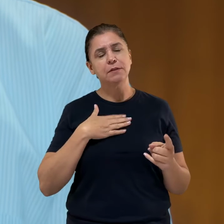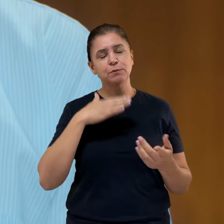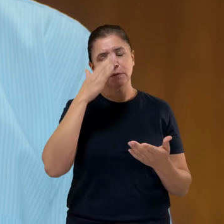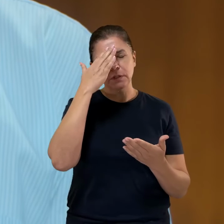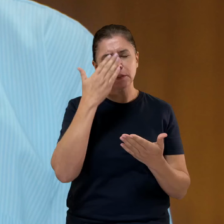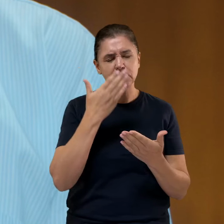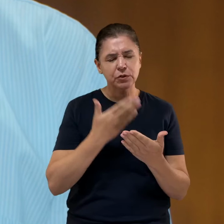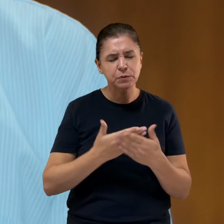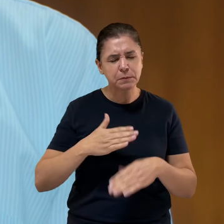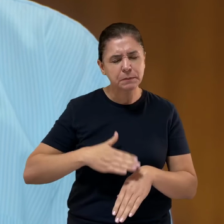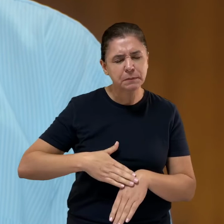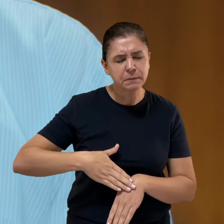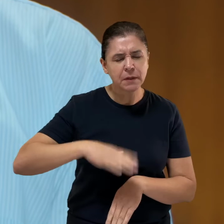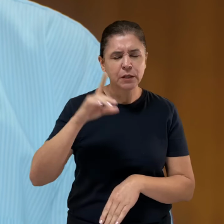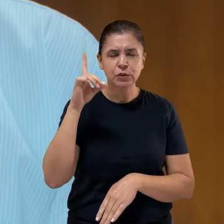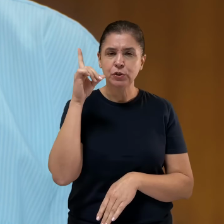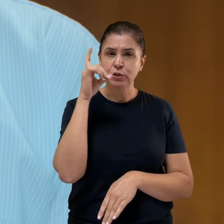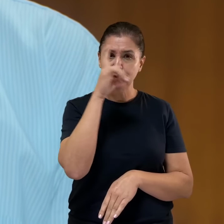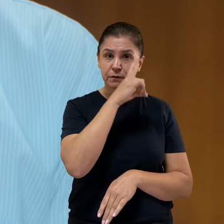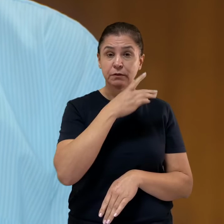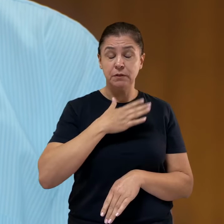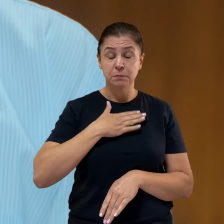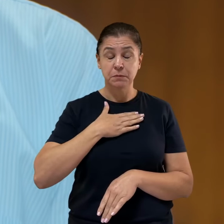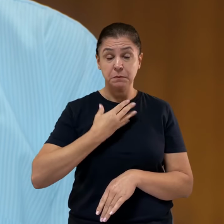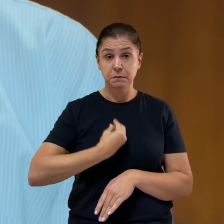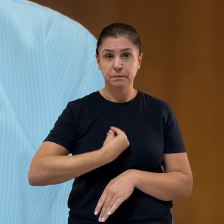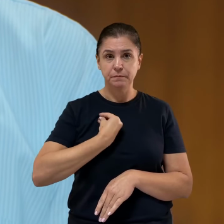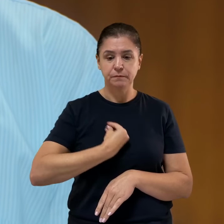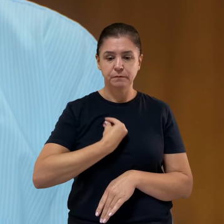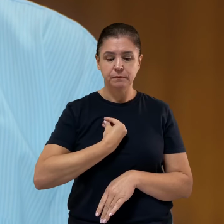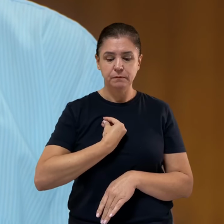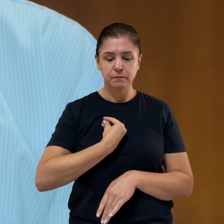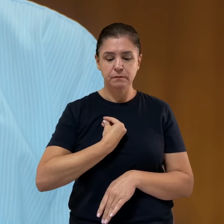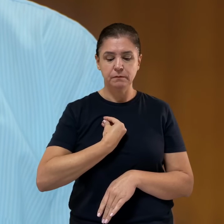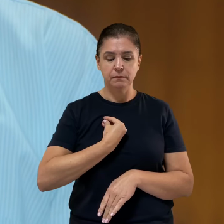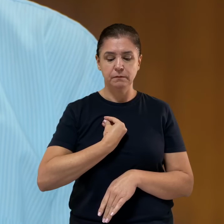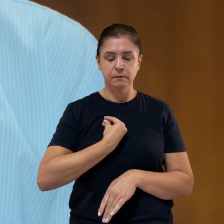acredito que o momento mais difícil da minha vida